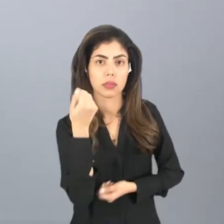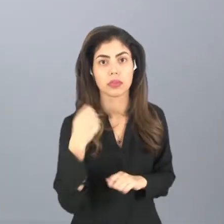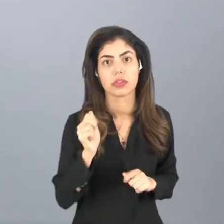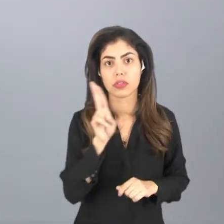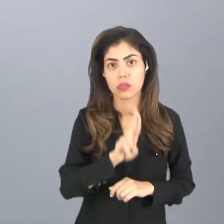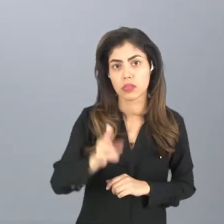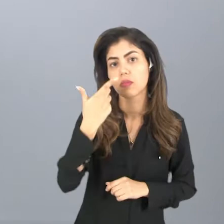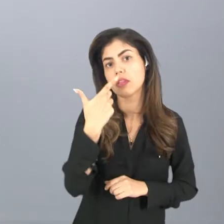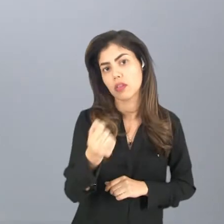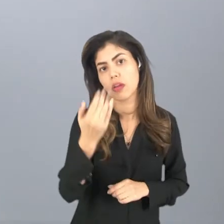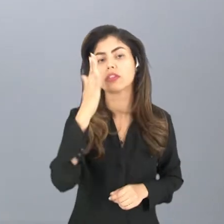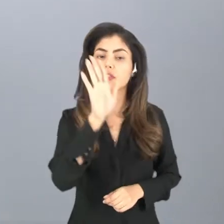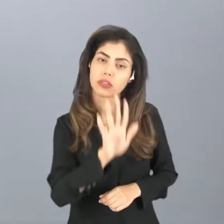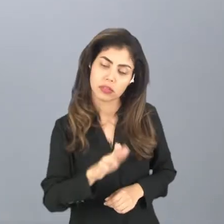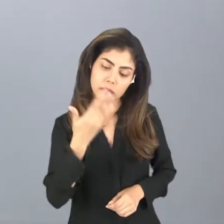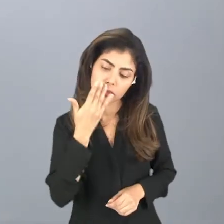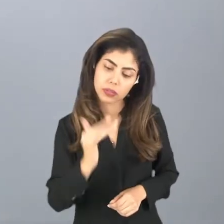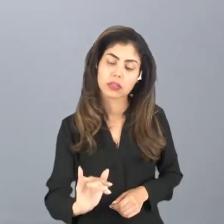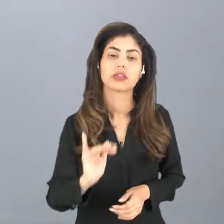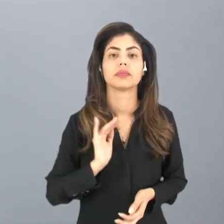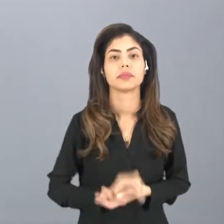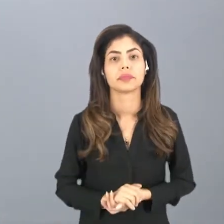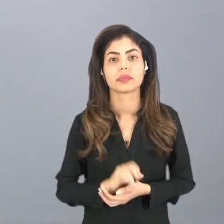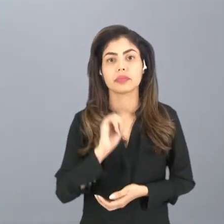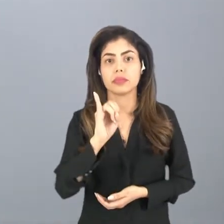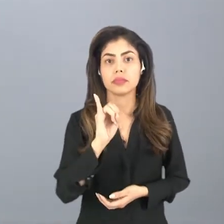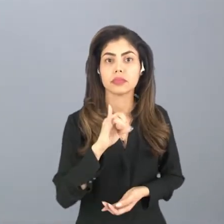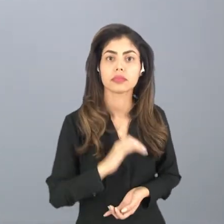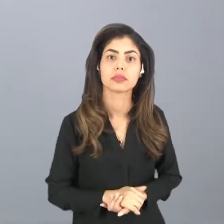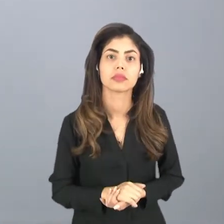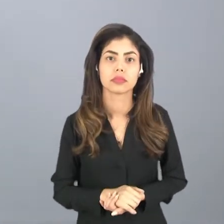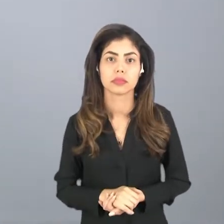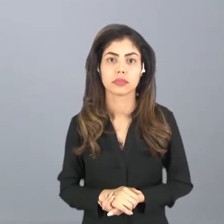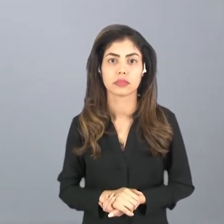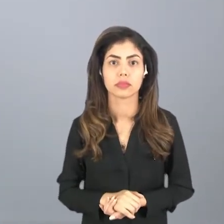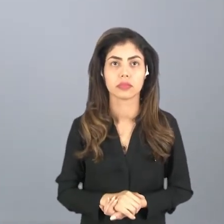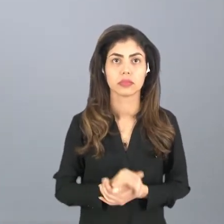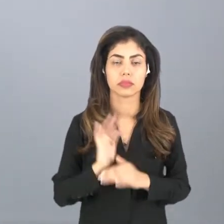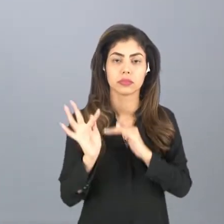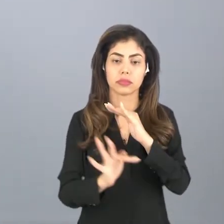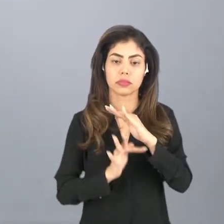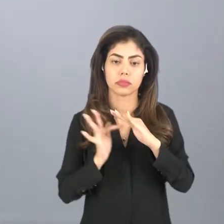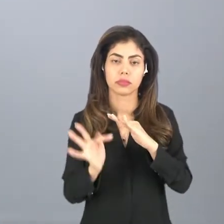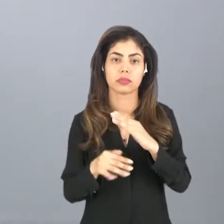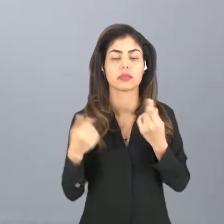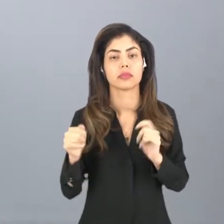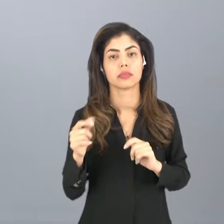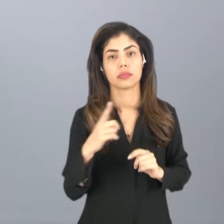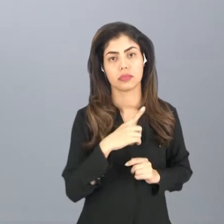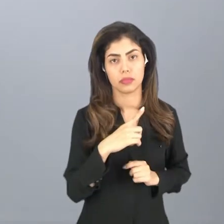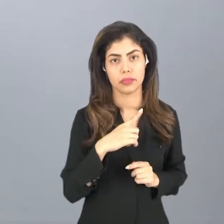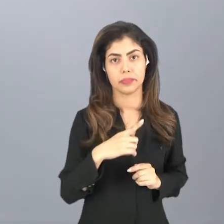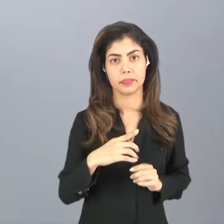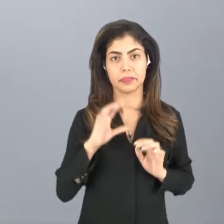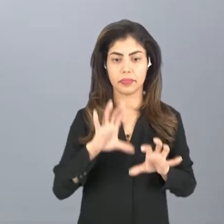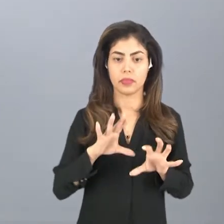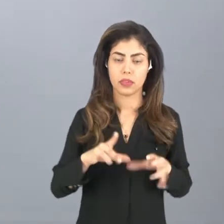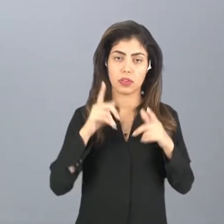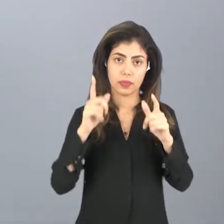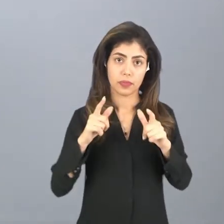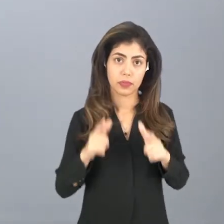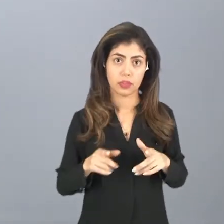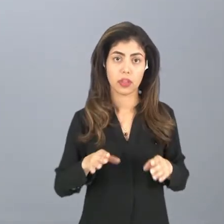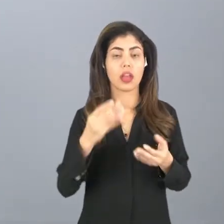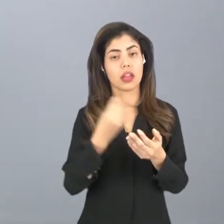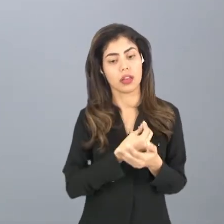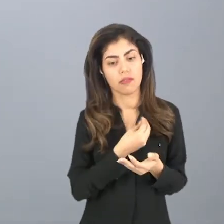uma linguagem, né, relacionada à criança. Se ele é um texto aí de nível formal, tem que estar adequado também a esse ambiente, a esse